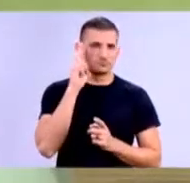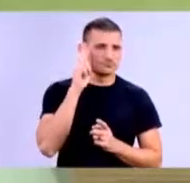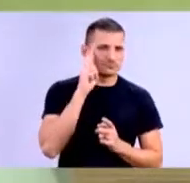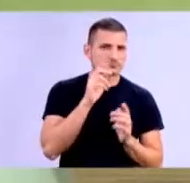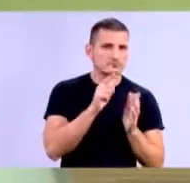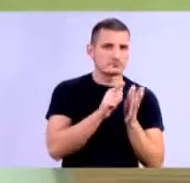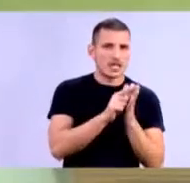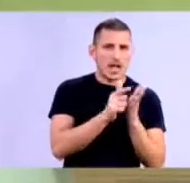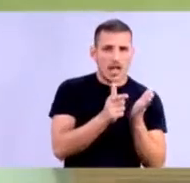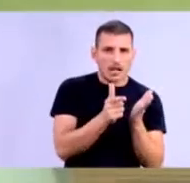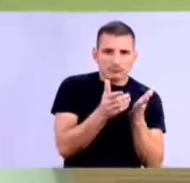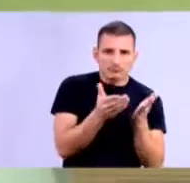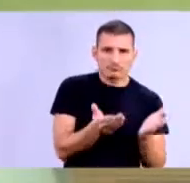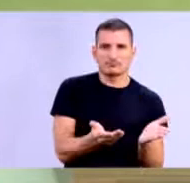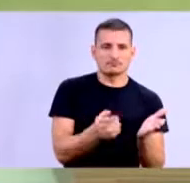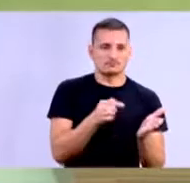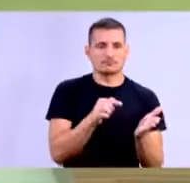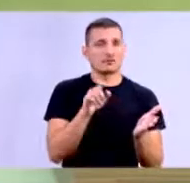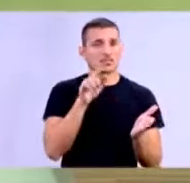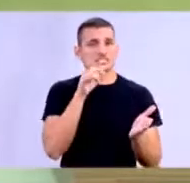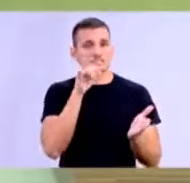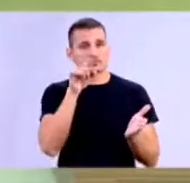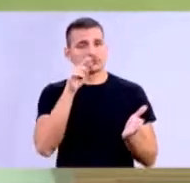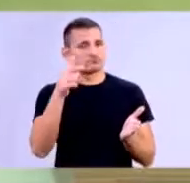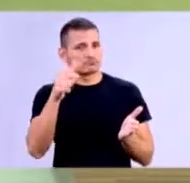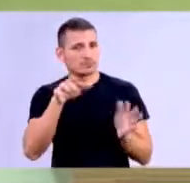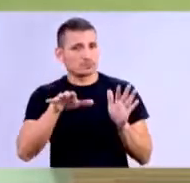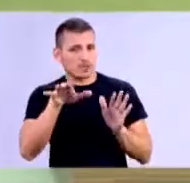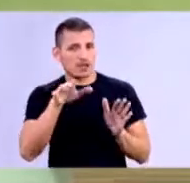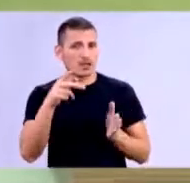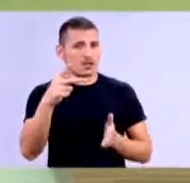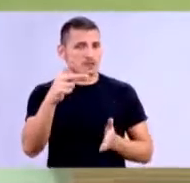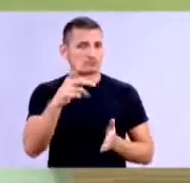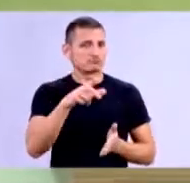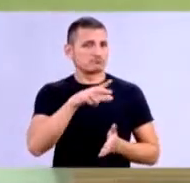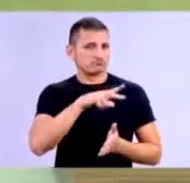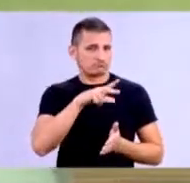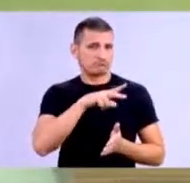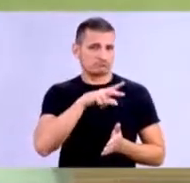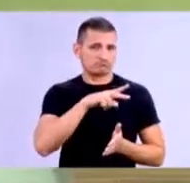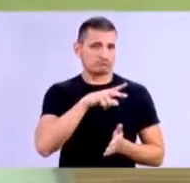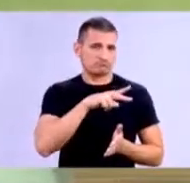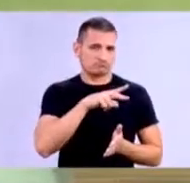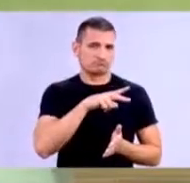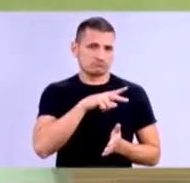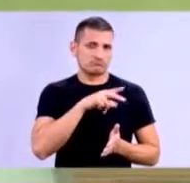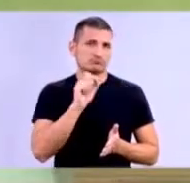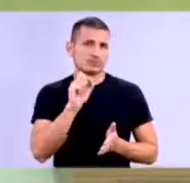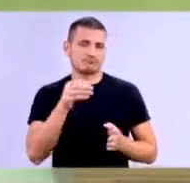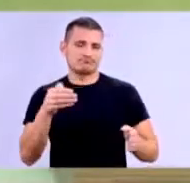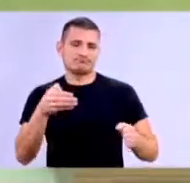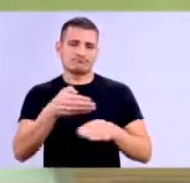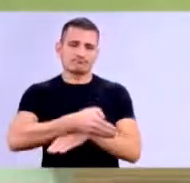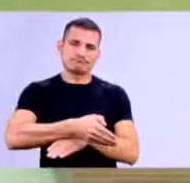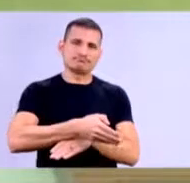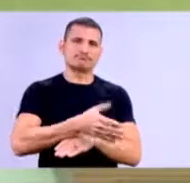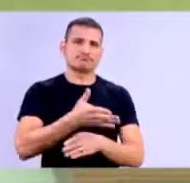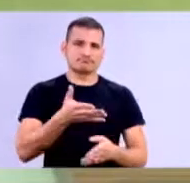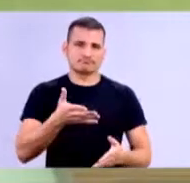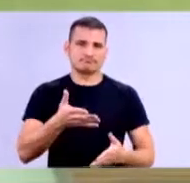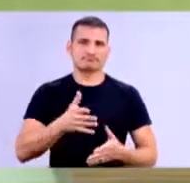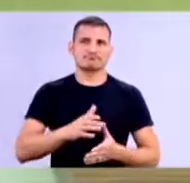né? Se você não tiver cuidado, então a sua privacidade acaba sendo invadida